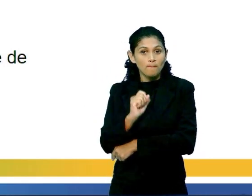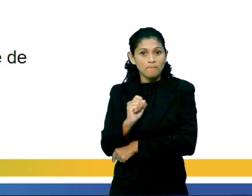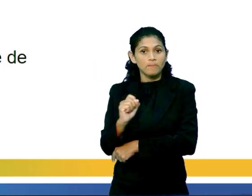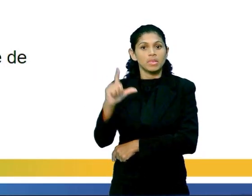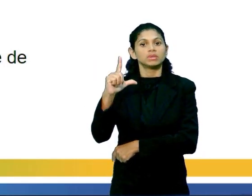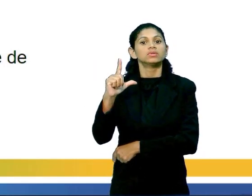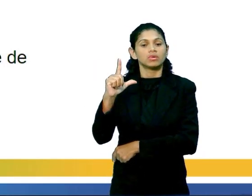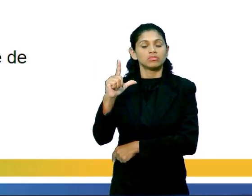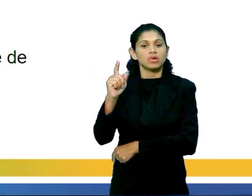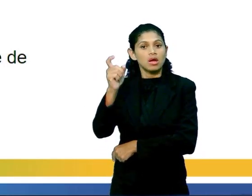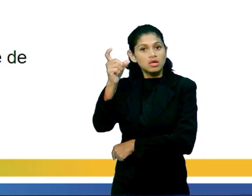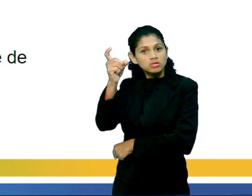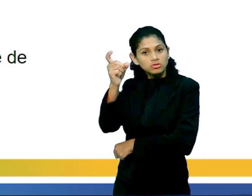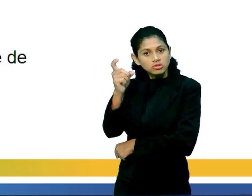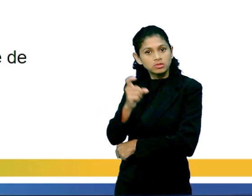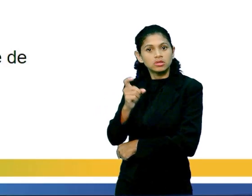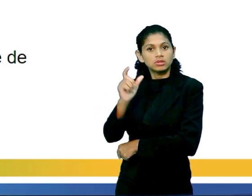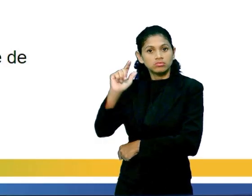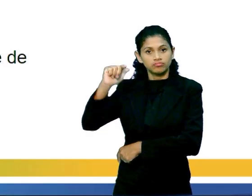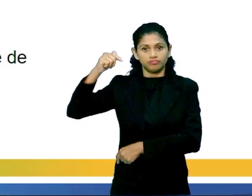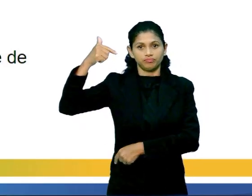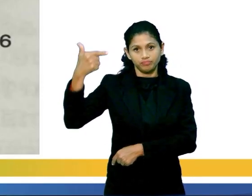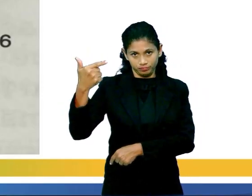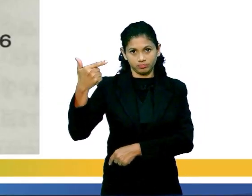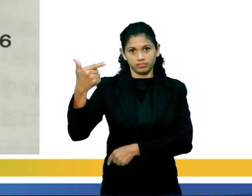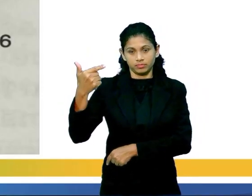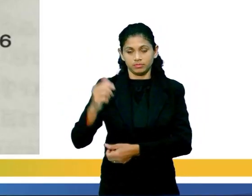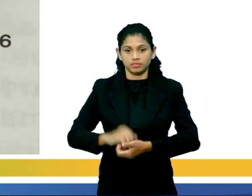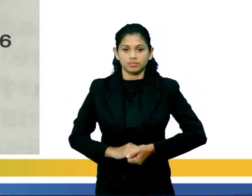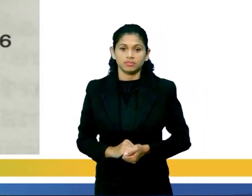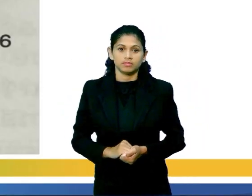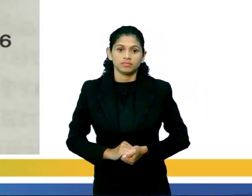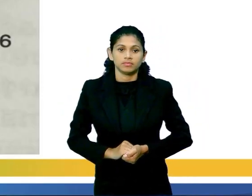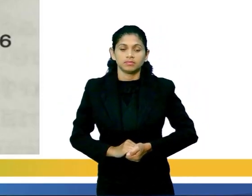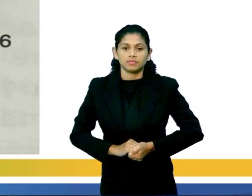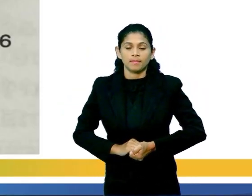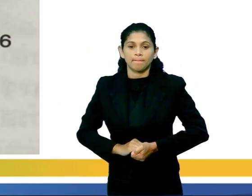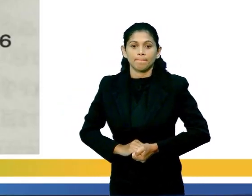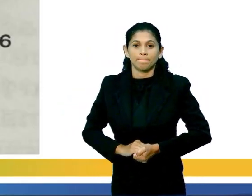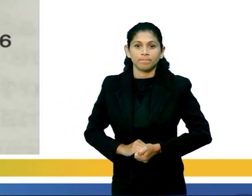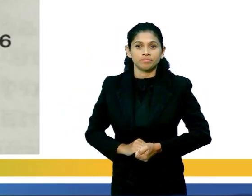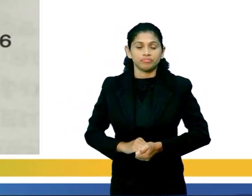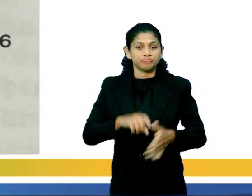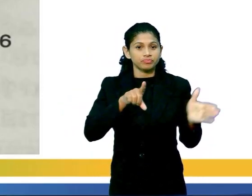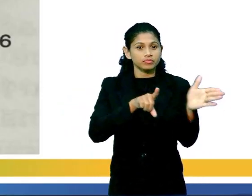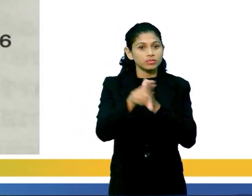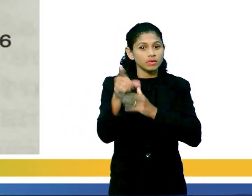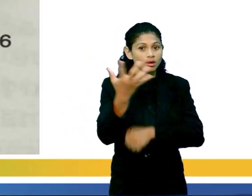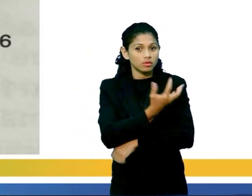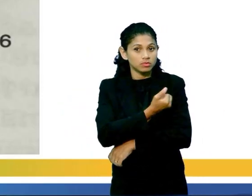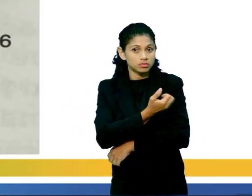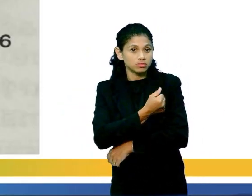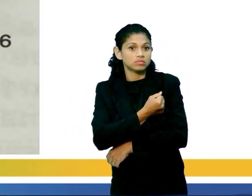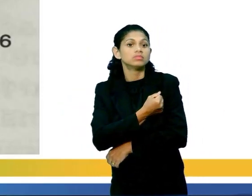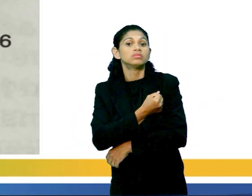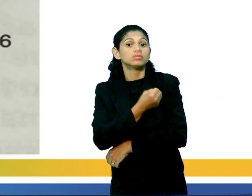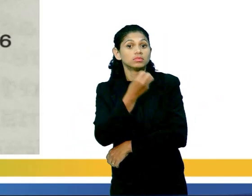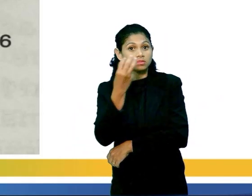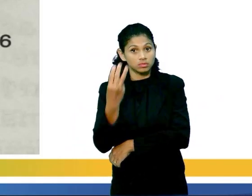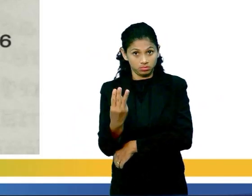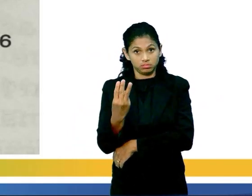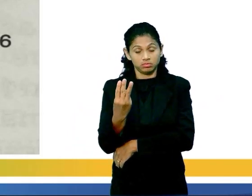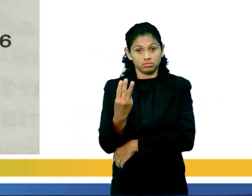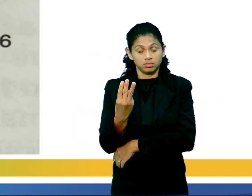perca de tempos, vamos à primeira questão. Questão número 3, livro